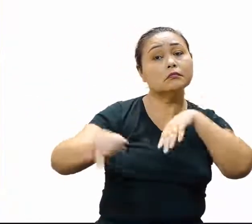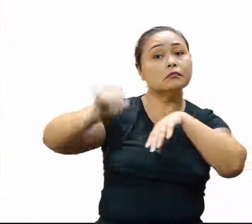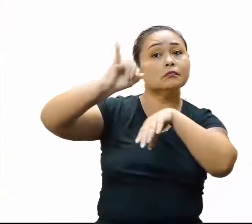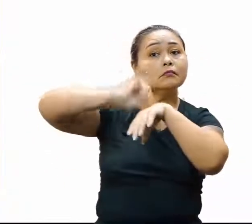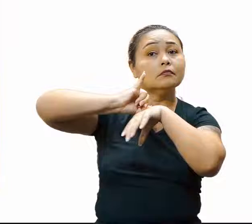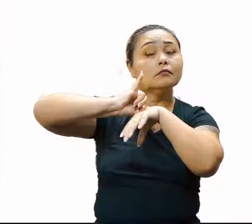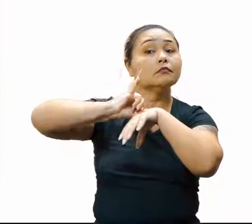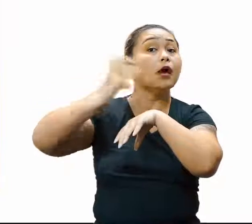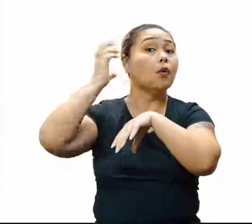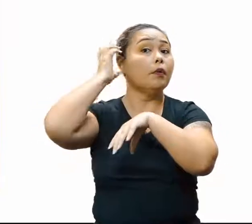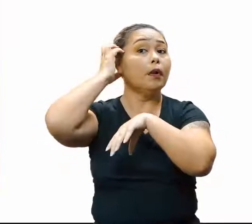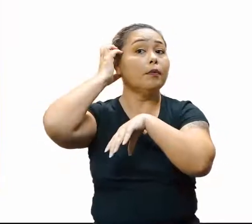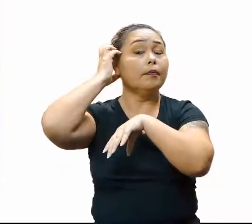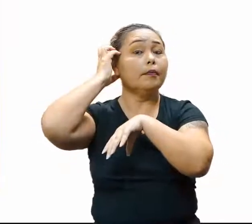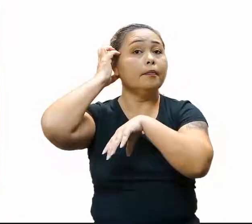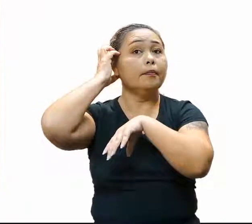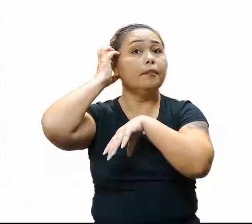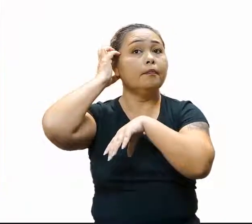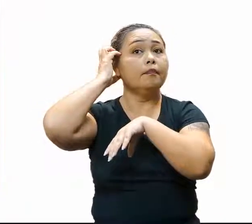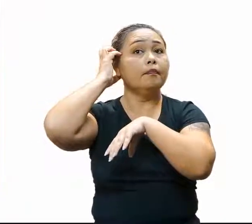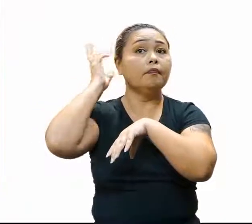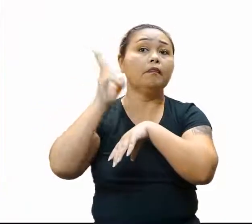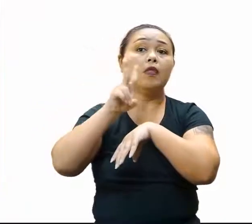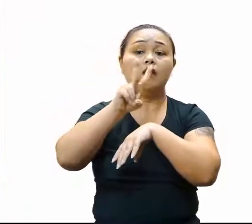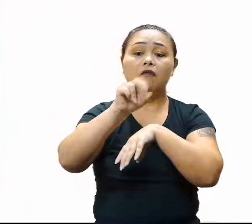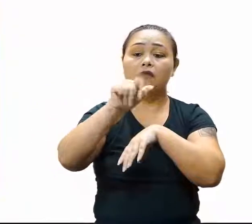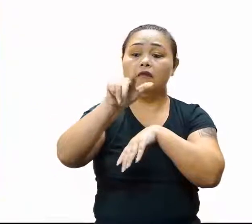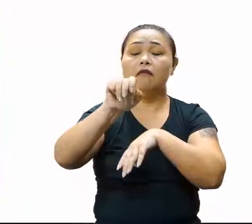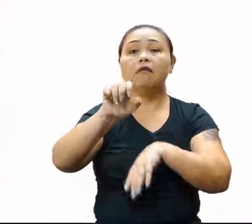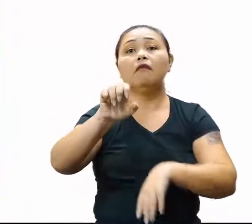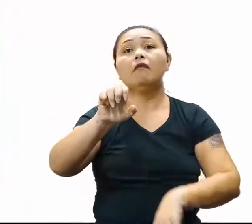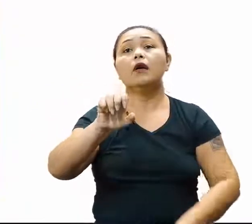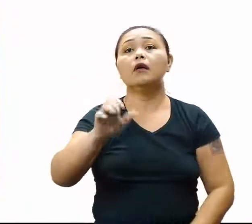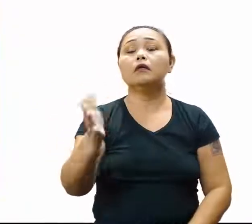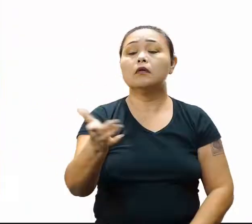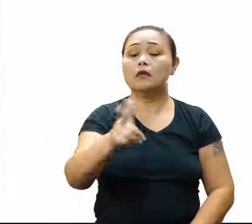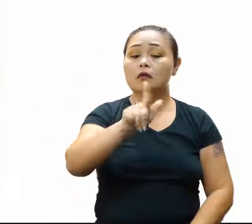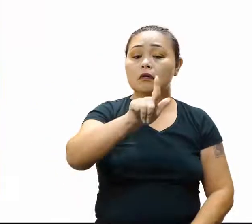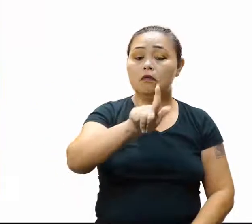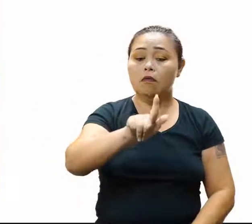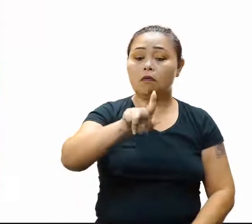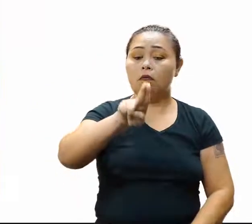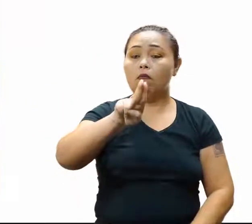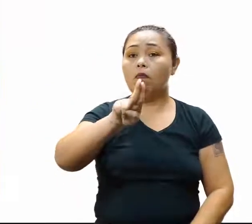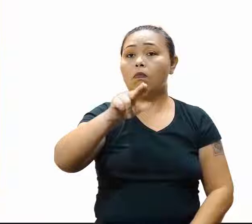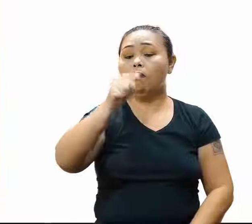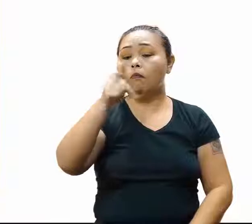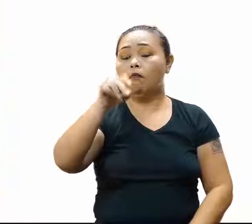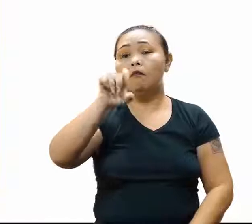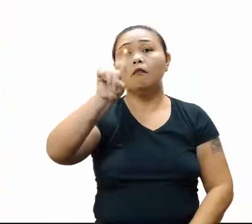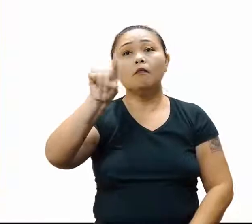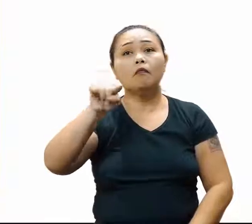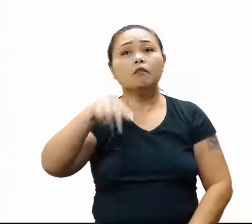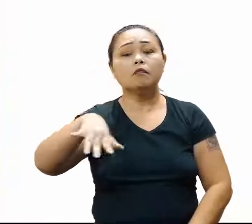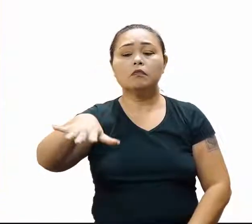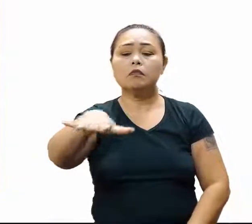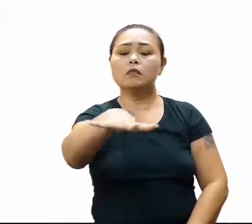Cuiabá. O Vale do Guaporé passou a ser uma região